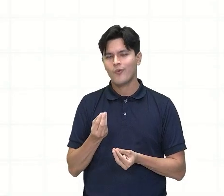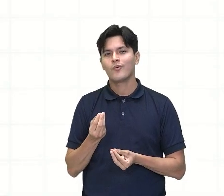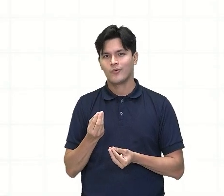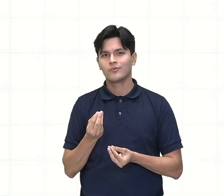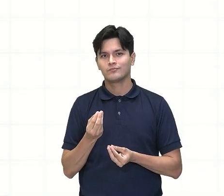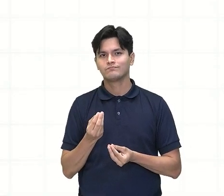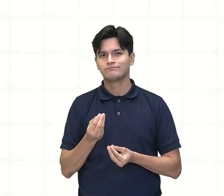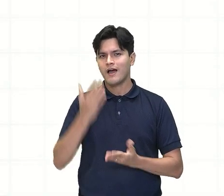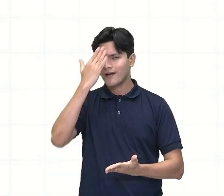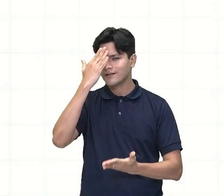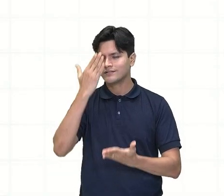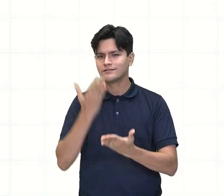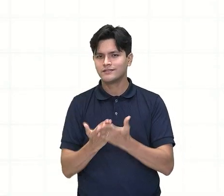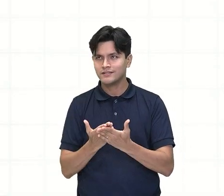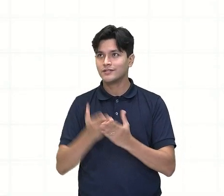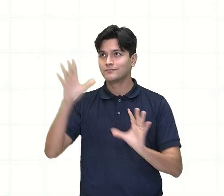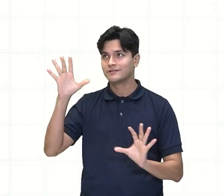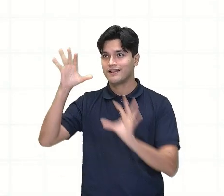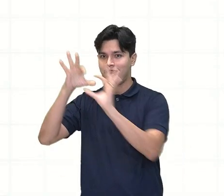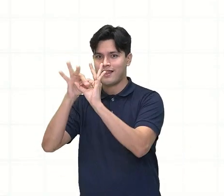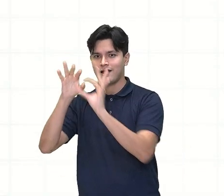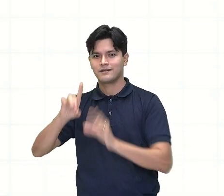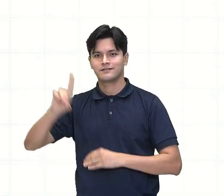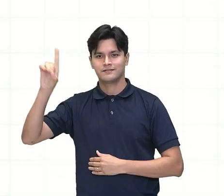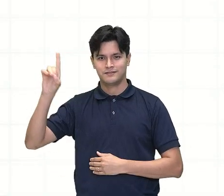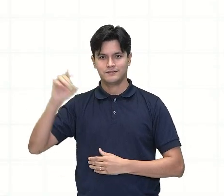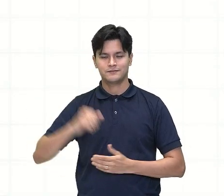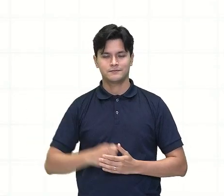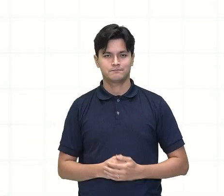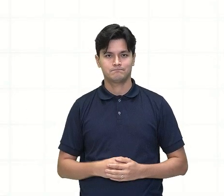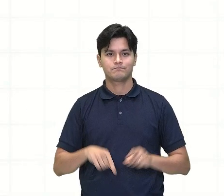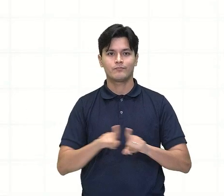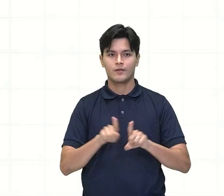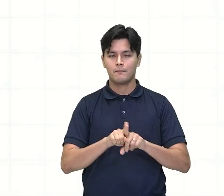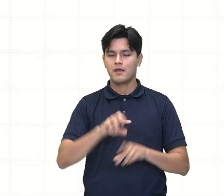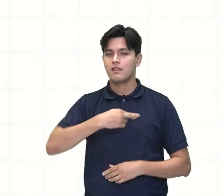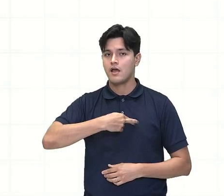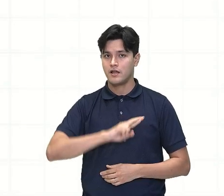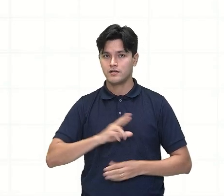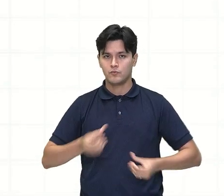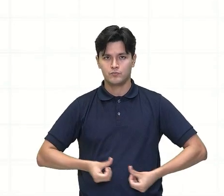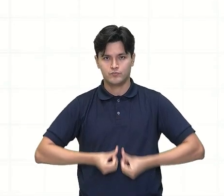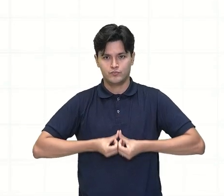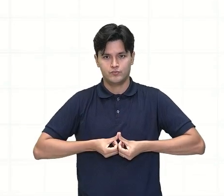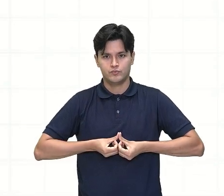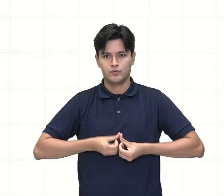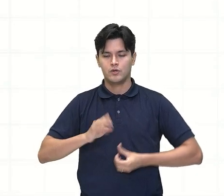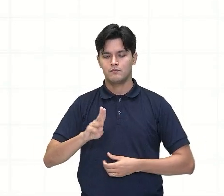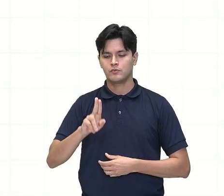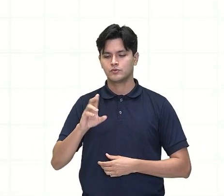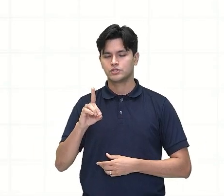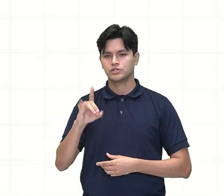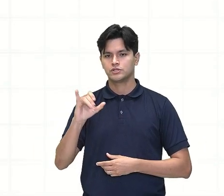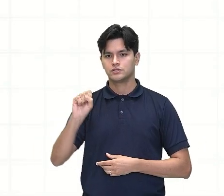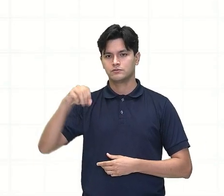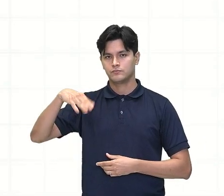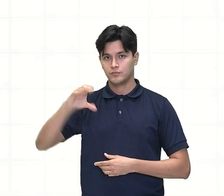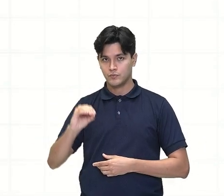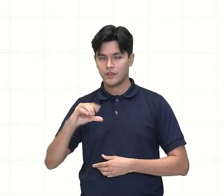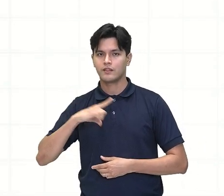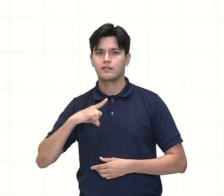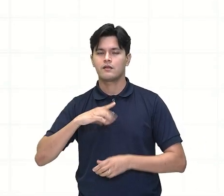No budismo, a espiritualidade está fortemente conectada à prática de meditação, que visa acalmar a pessoa,